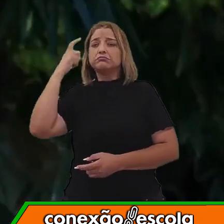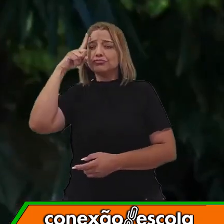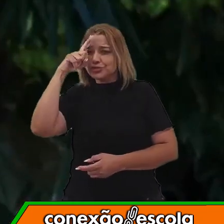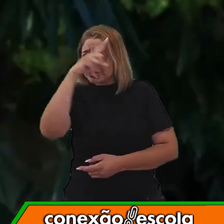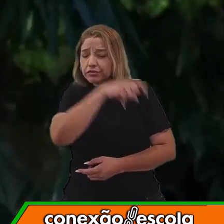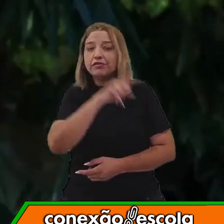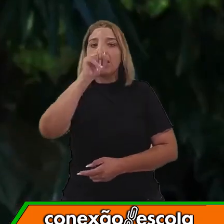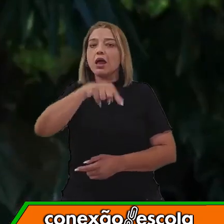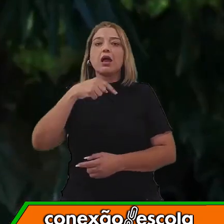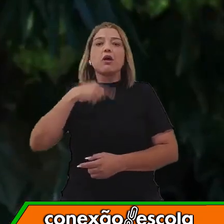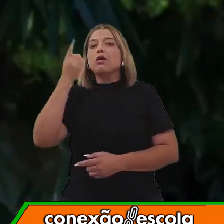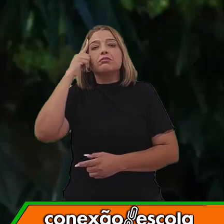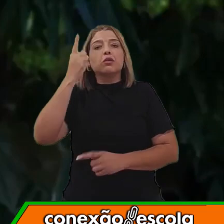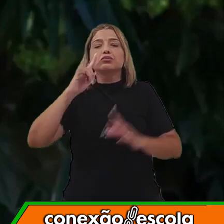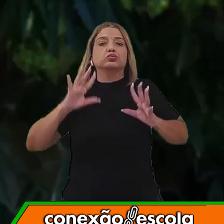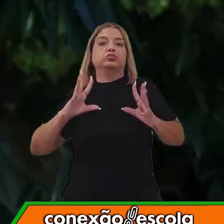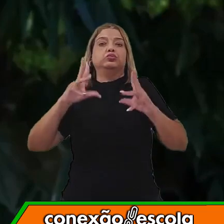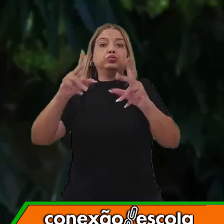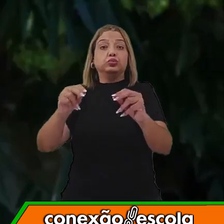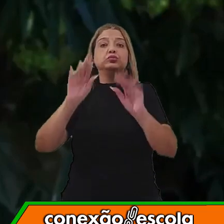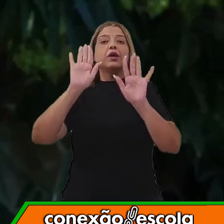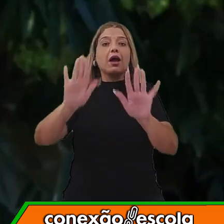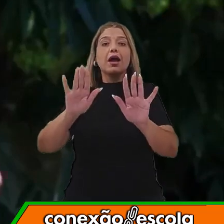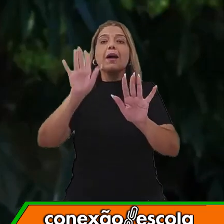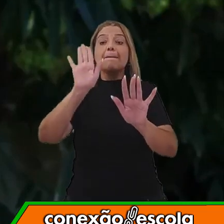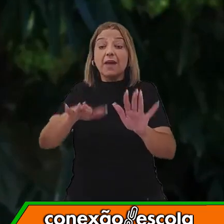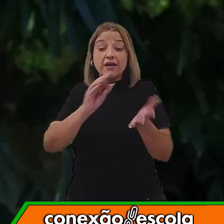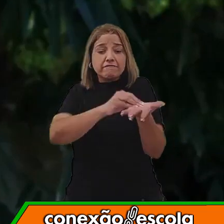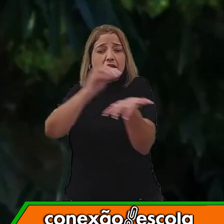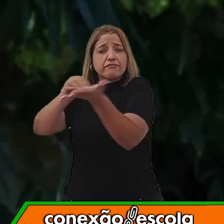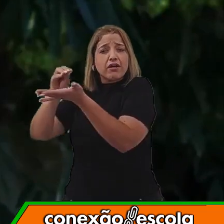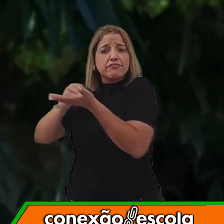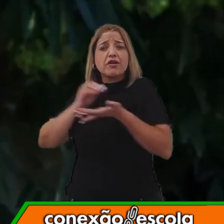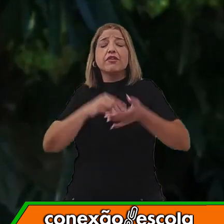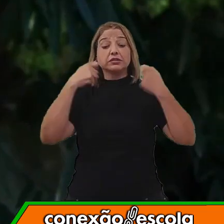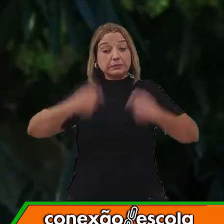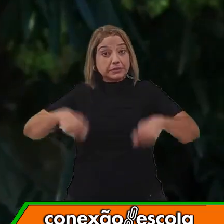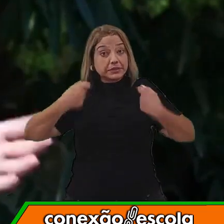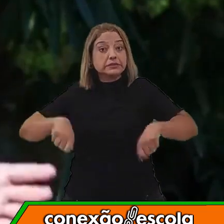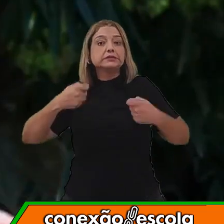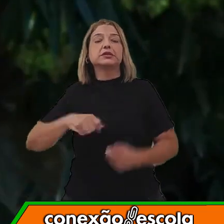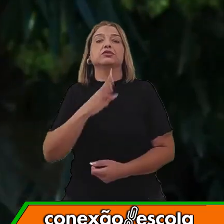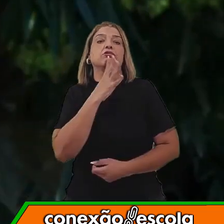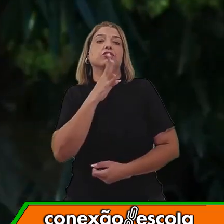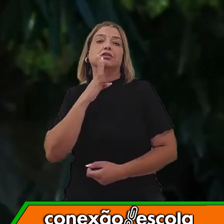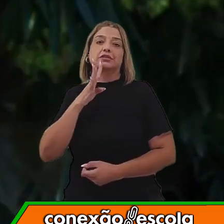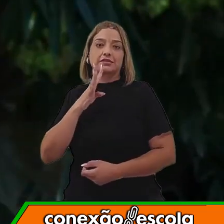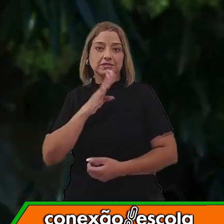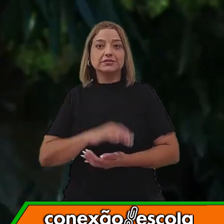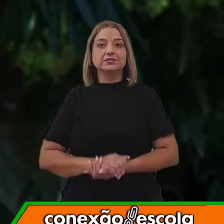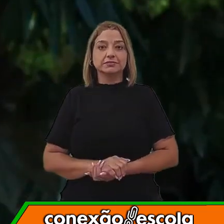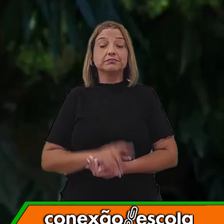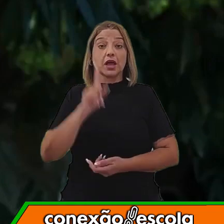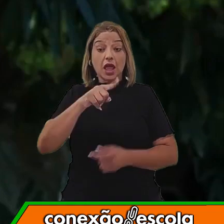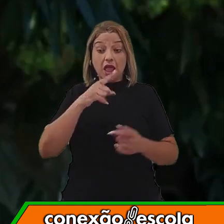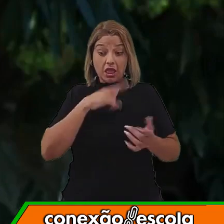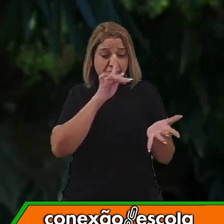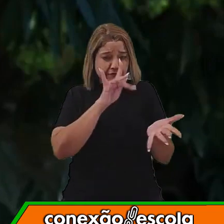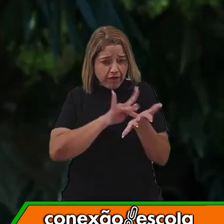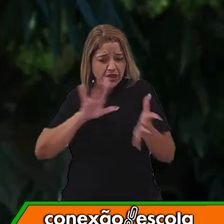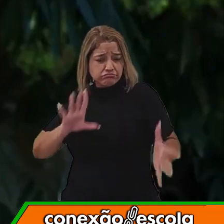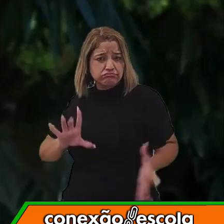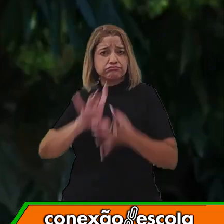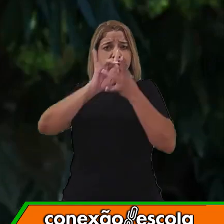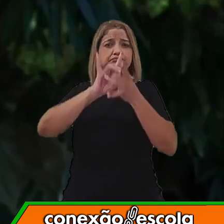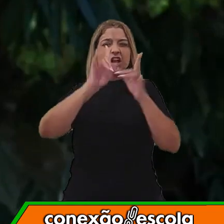não saber quase tudo. Sobre o nada, eu tenho profundidade. Não tenho conexões com a realidade. Poderoso para mim não